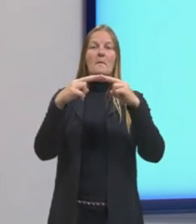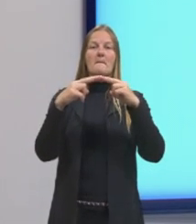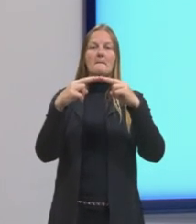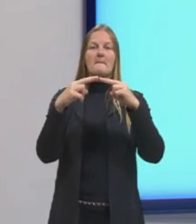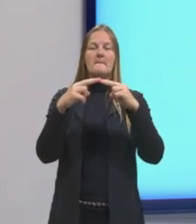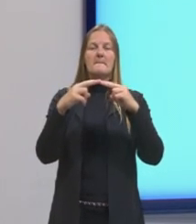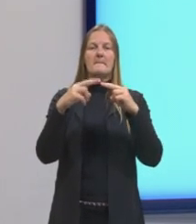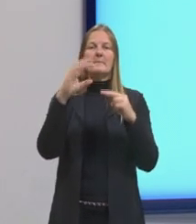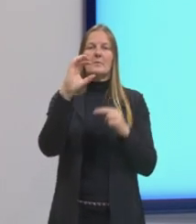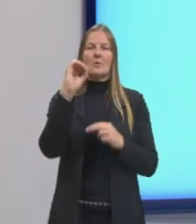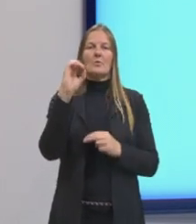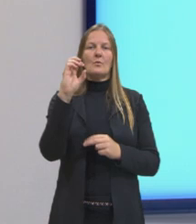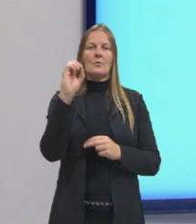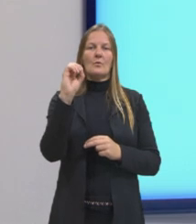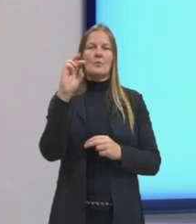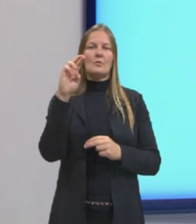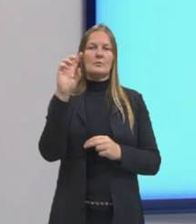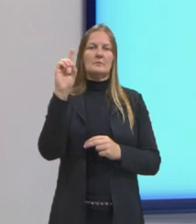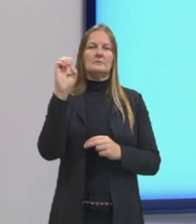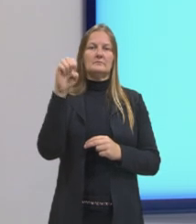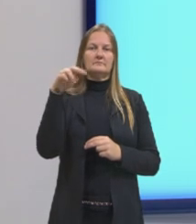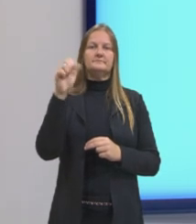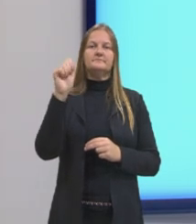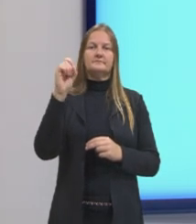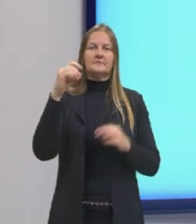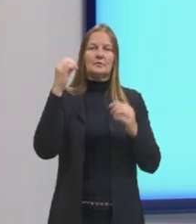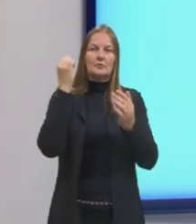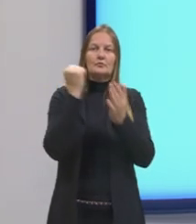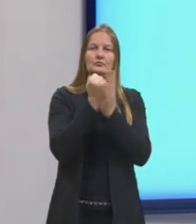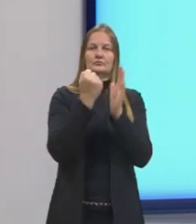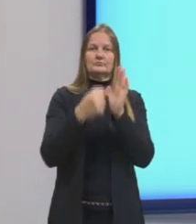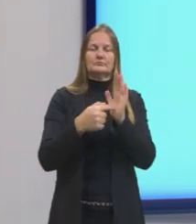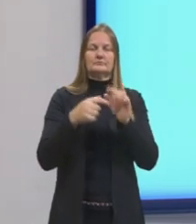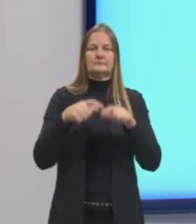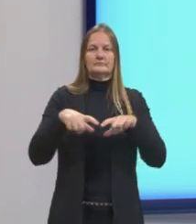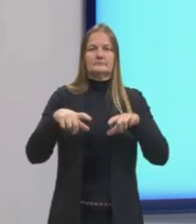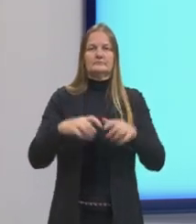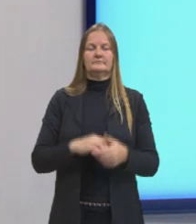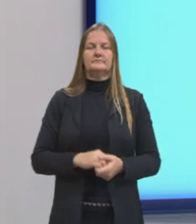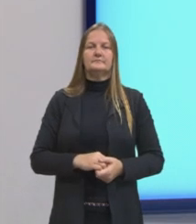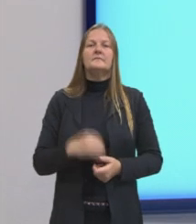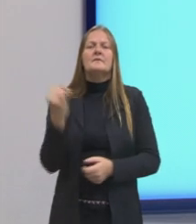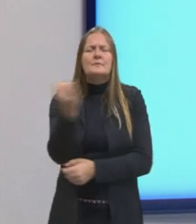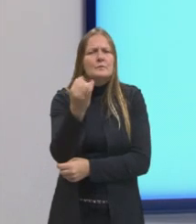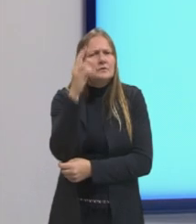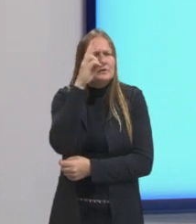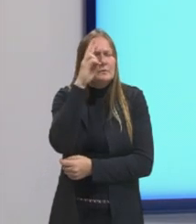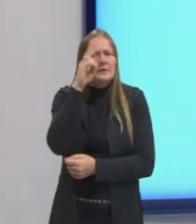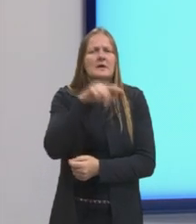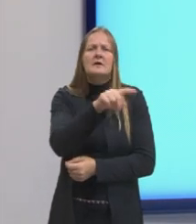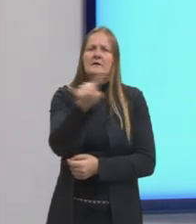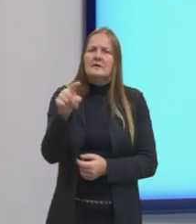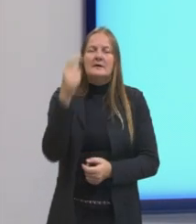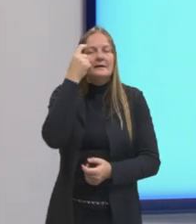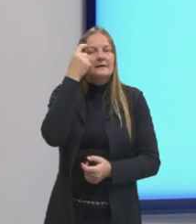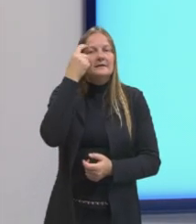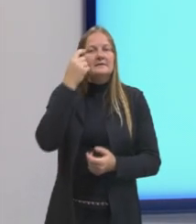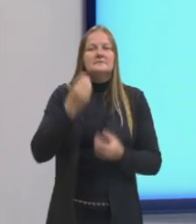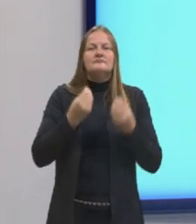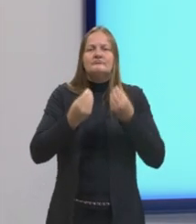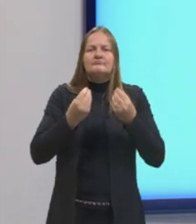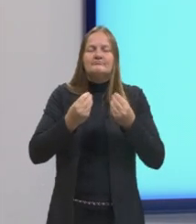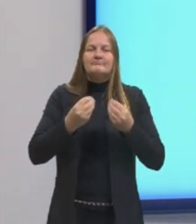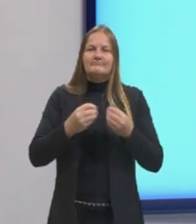associação ao meu plano cartesiano com o mapa correto a importante lembrar que se vocês pensarem